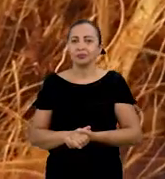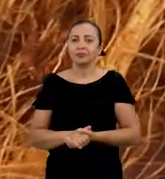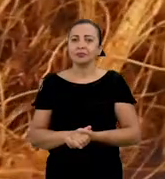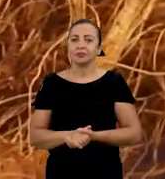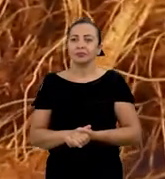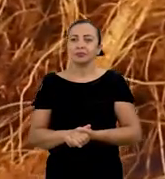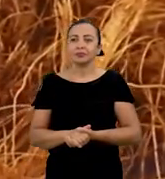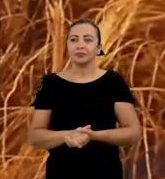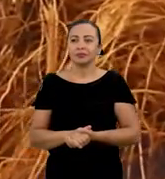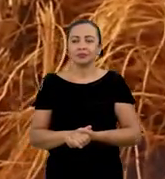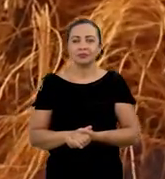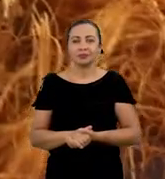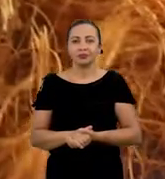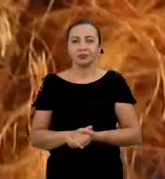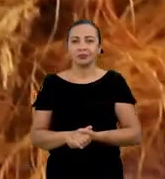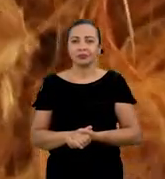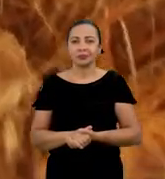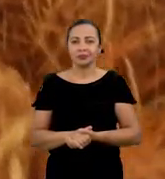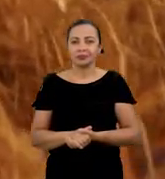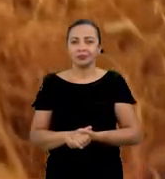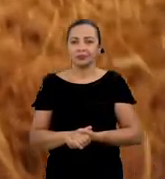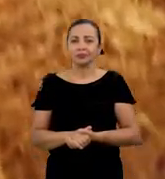E aí